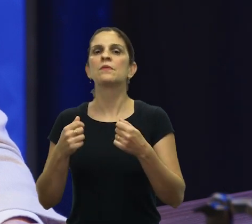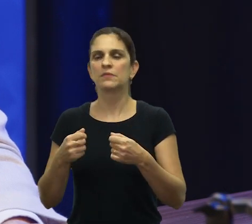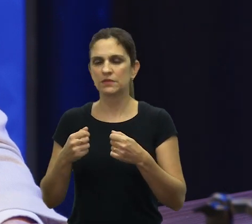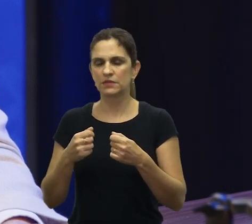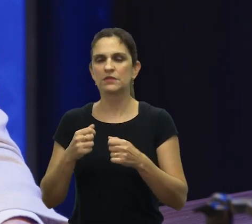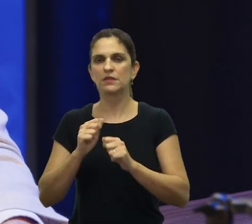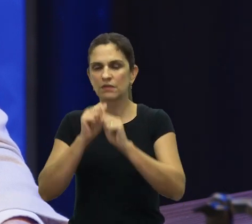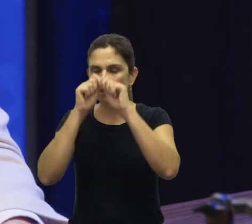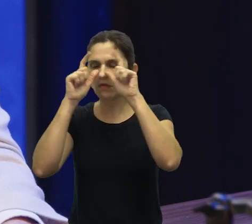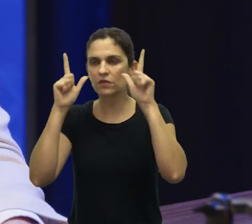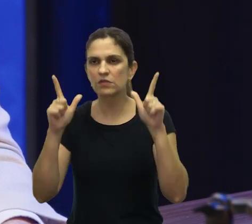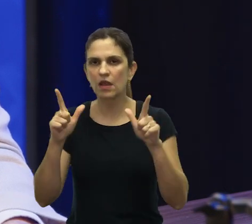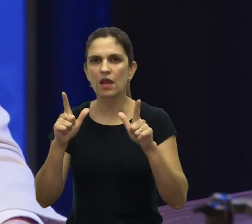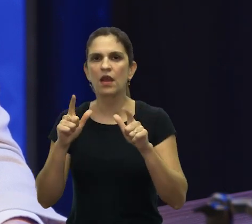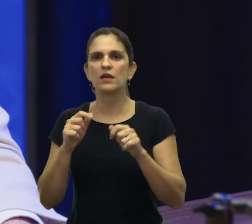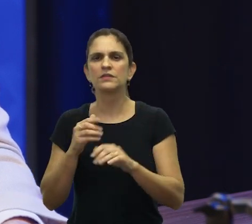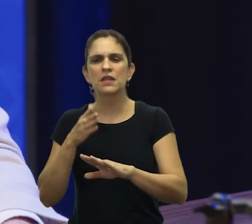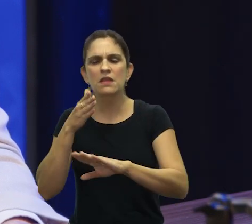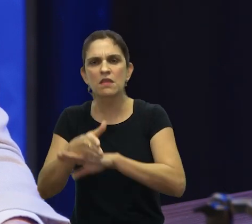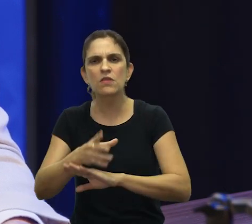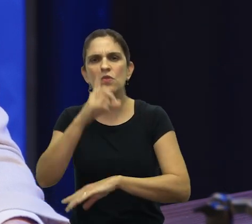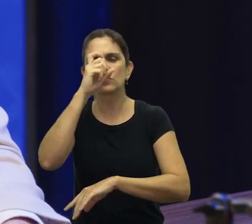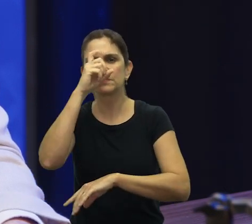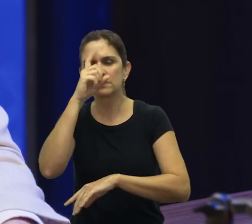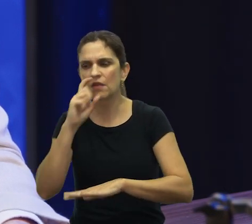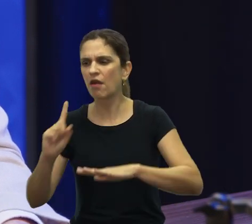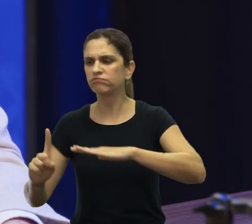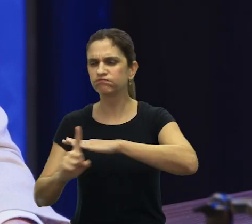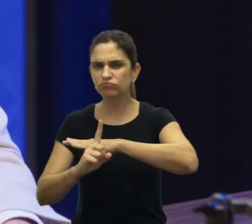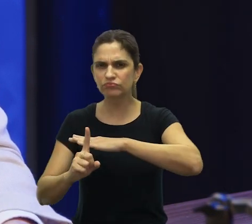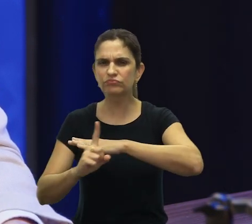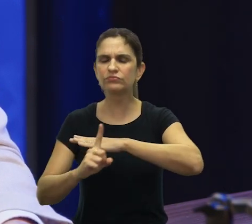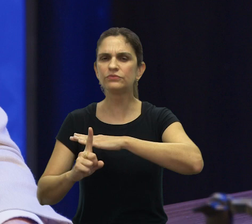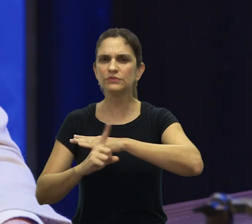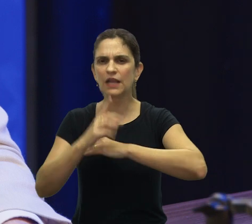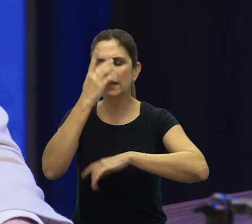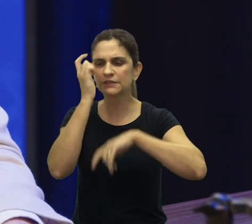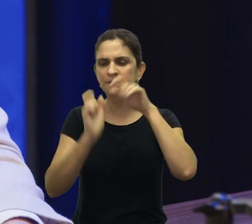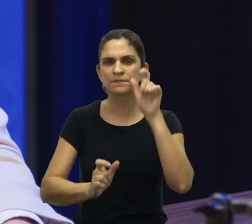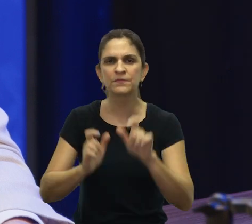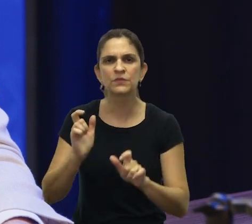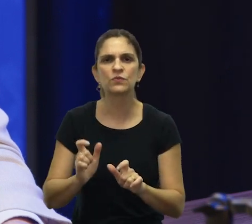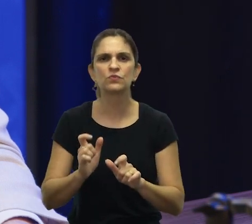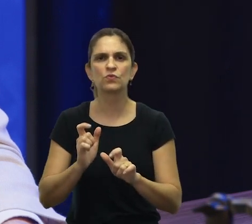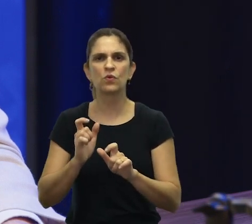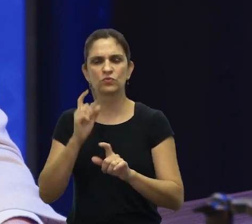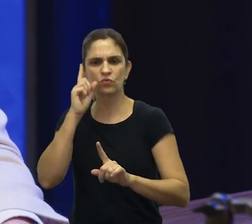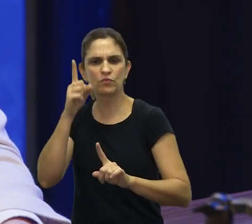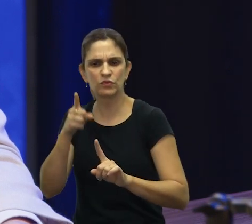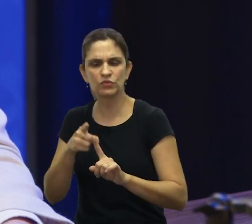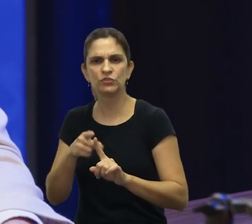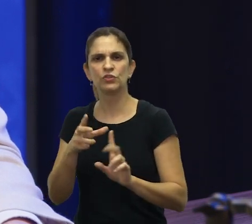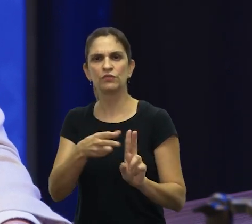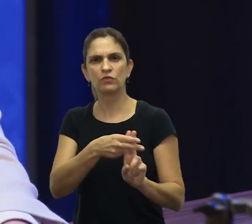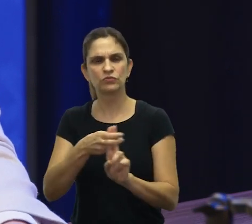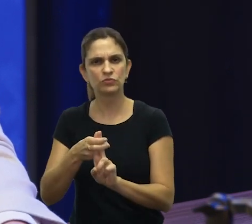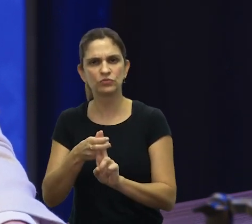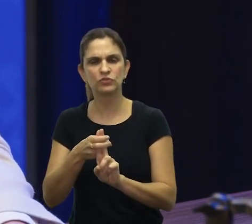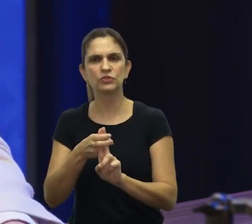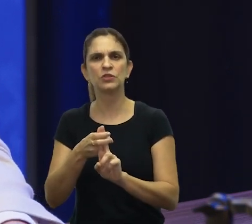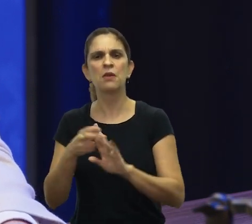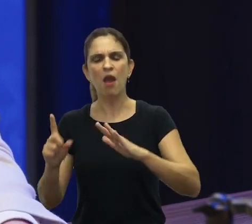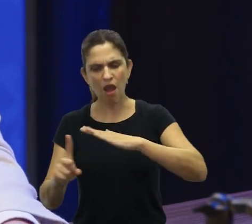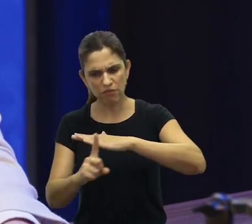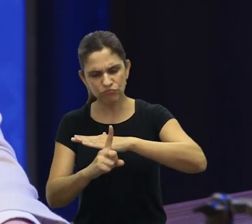acordar cedo, você tem que passar a visita no hospital, você tem que ir para o consultório, atender os pacientes, tem que ir no sistema público,